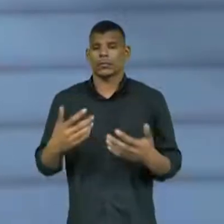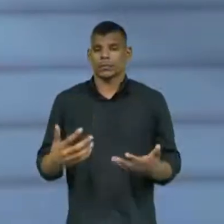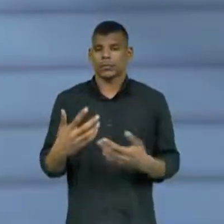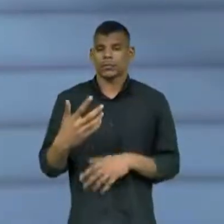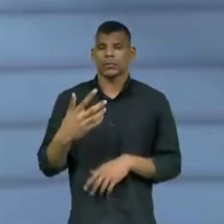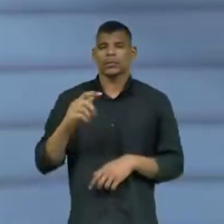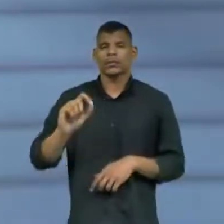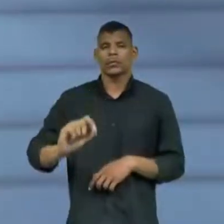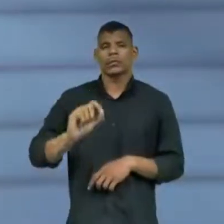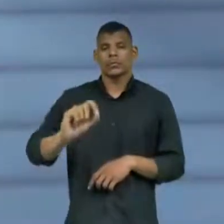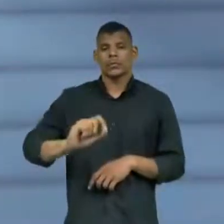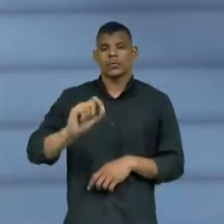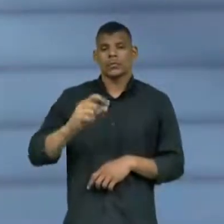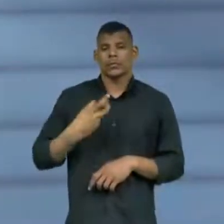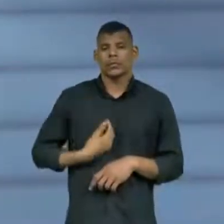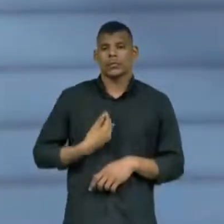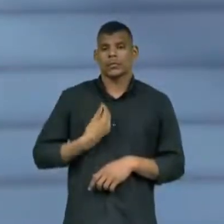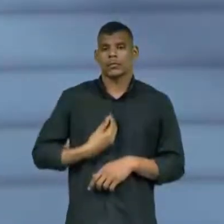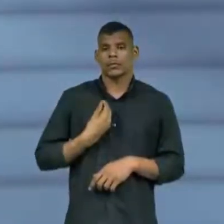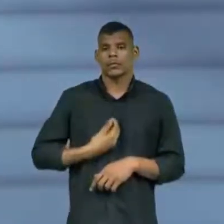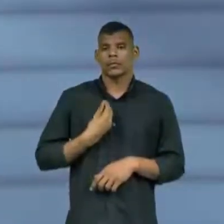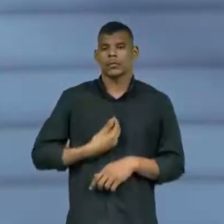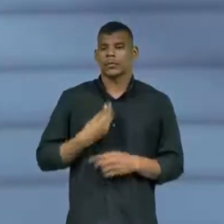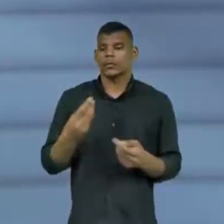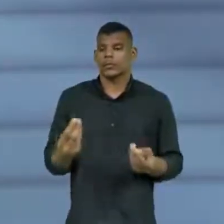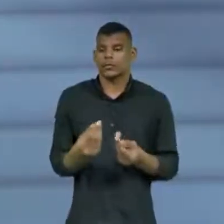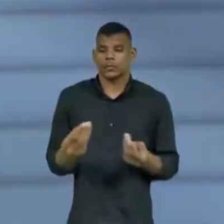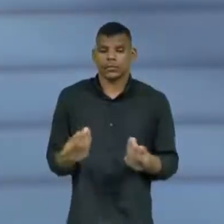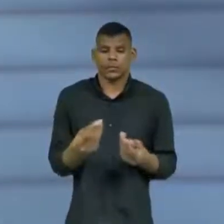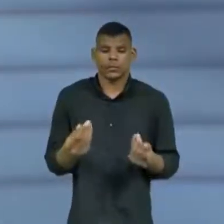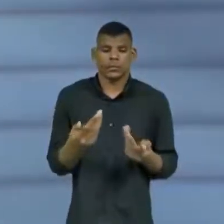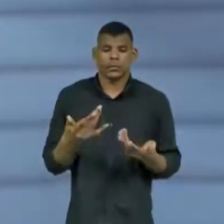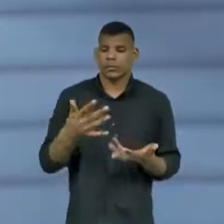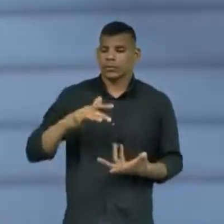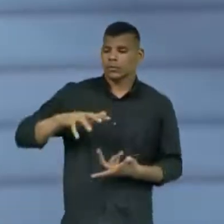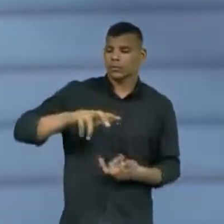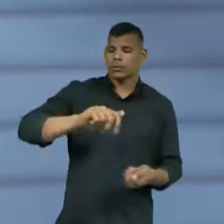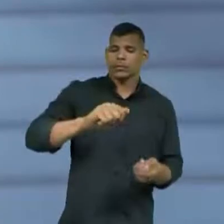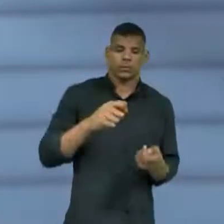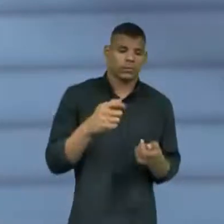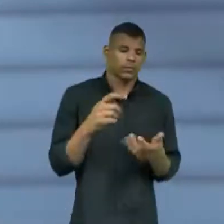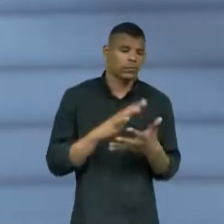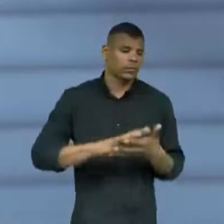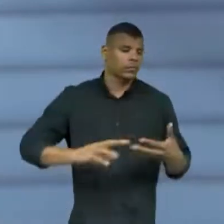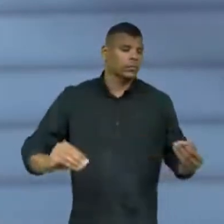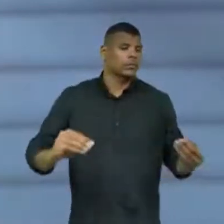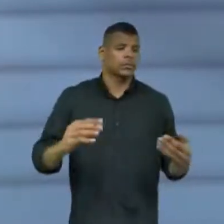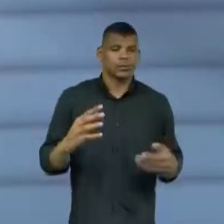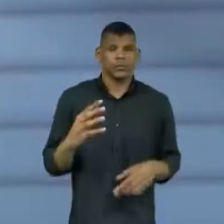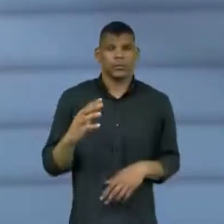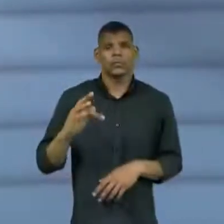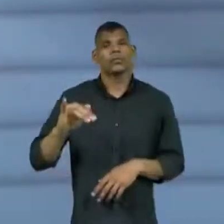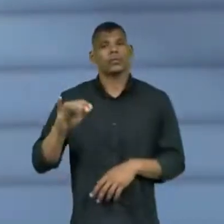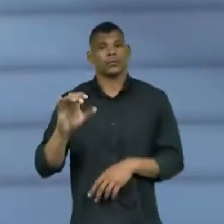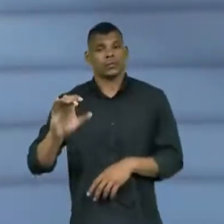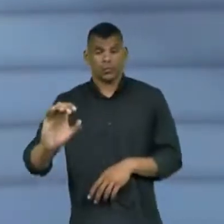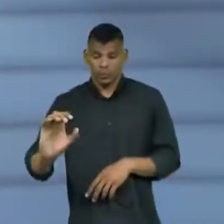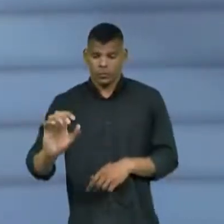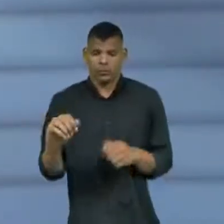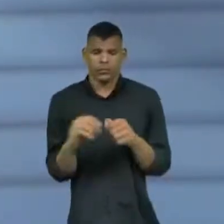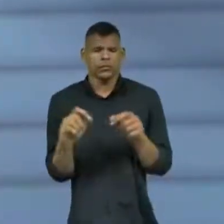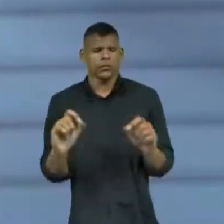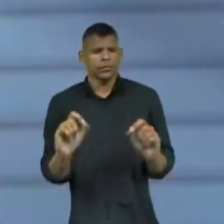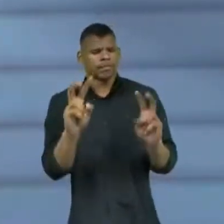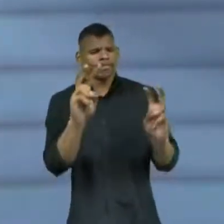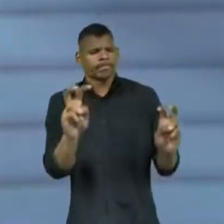de não termos mais vida, condições de vida no nosso planeta. E aí a FIEC abraçou a causa,